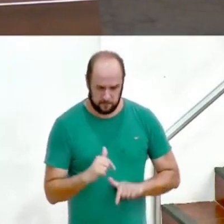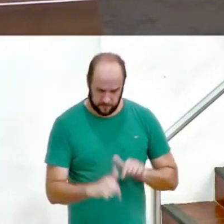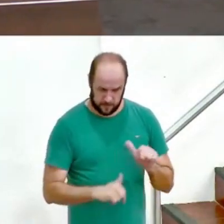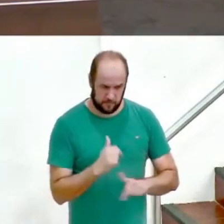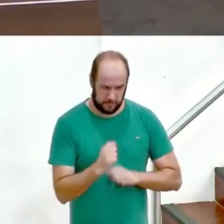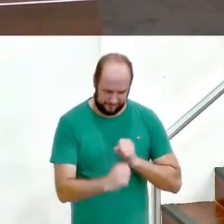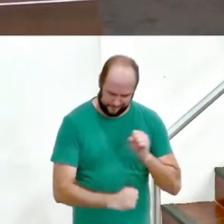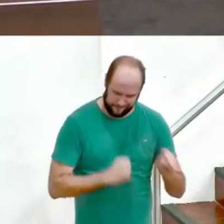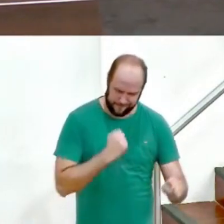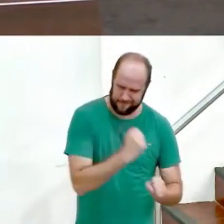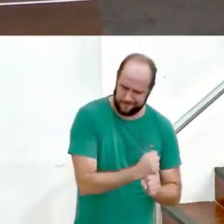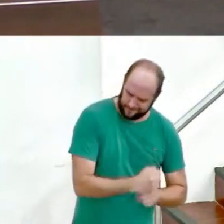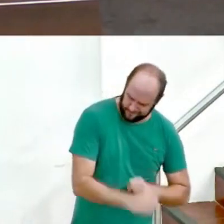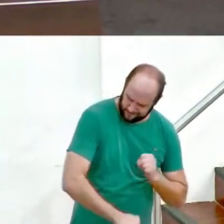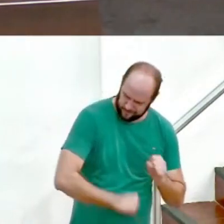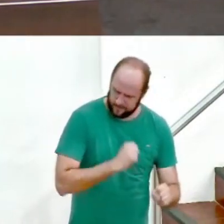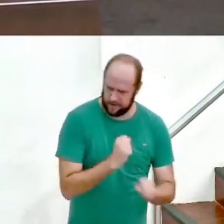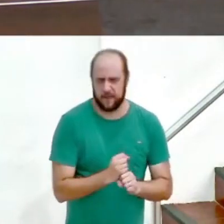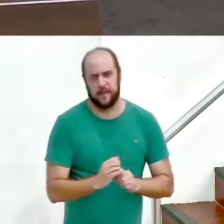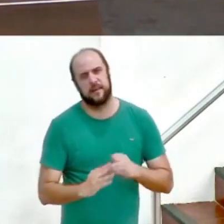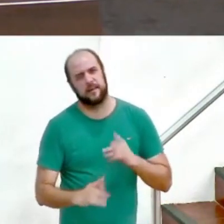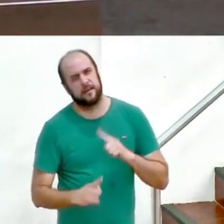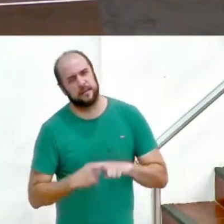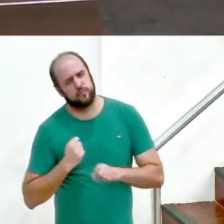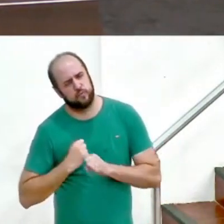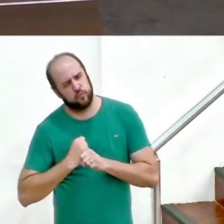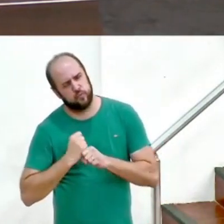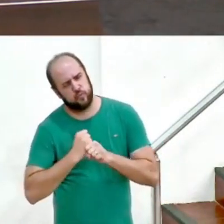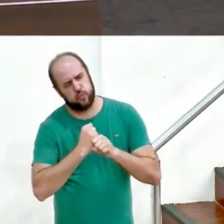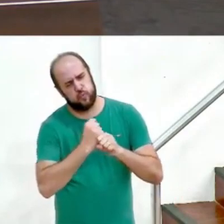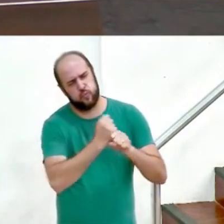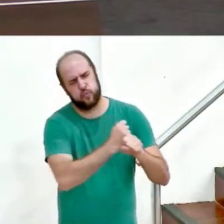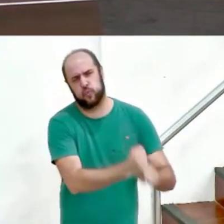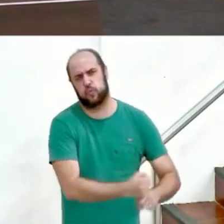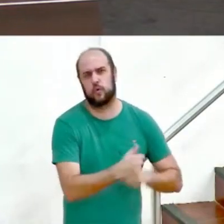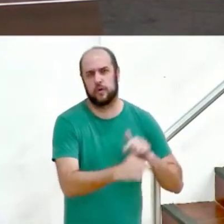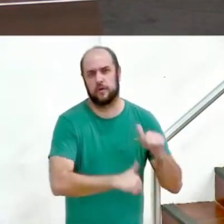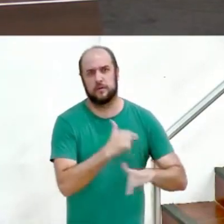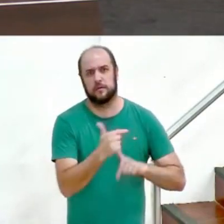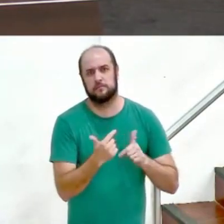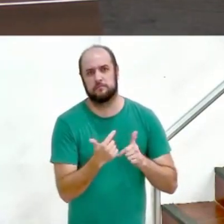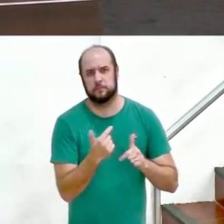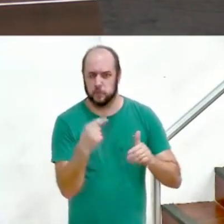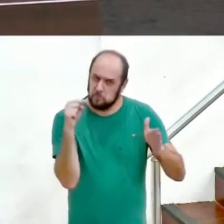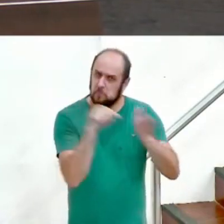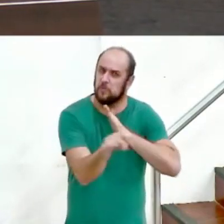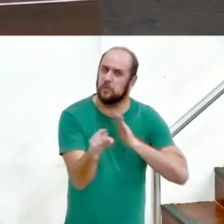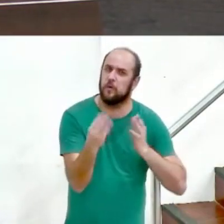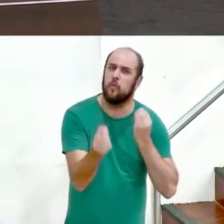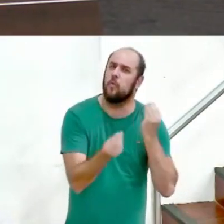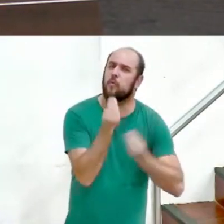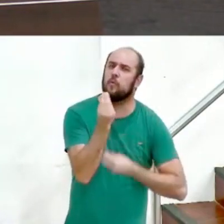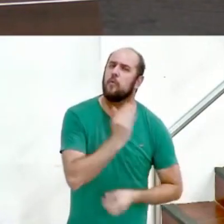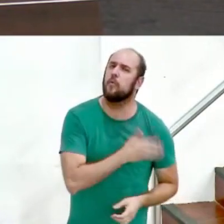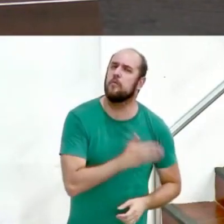longo dos anos na igreja. Mas como está o seu coração?